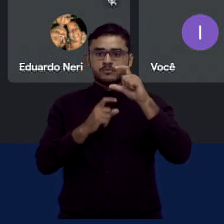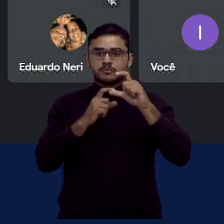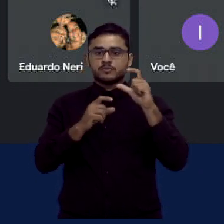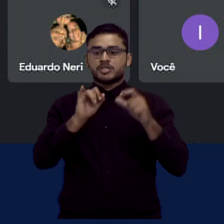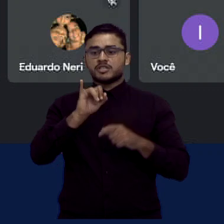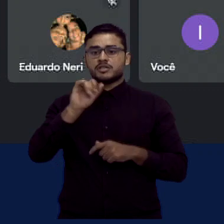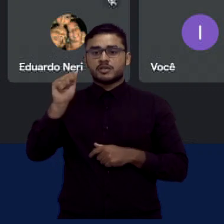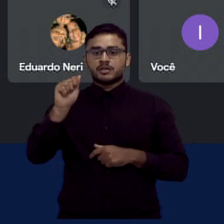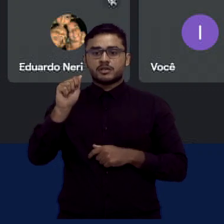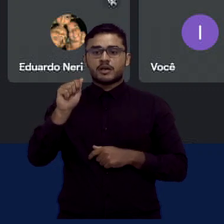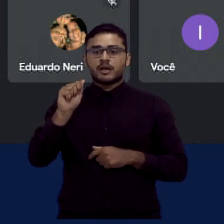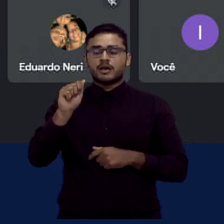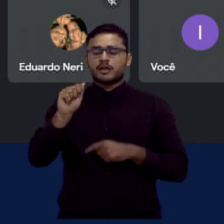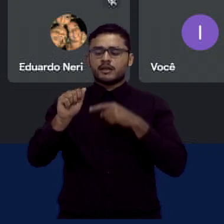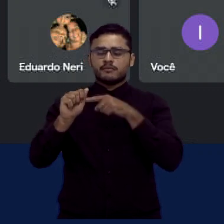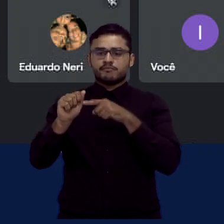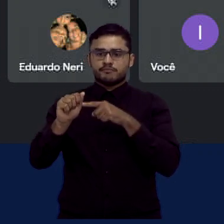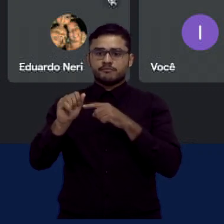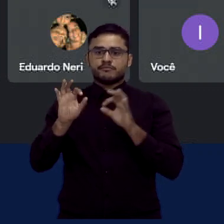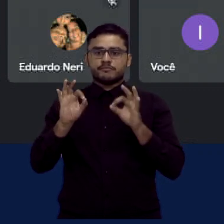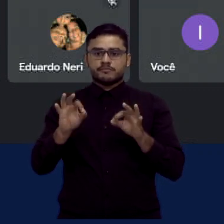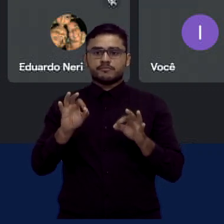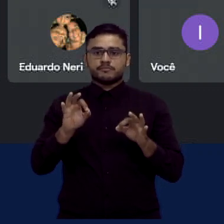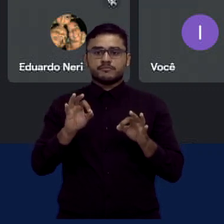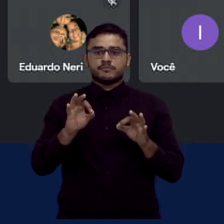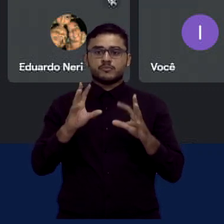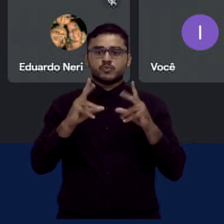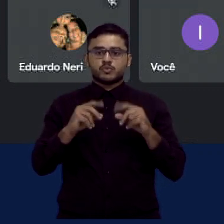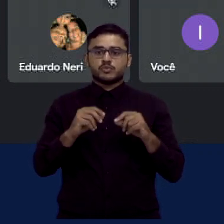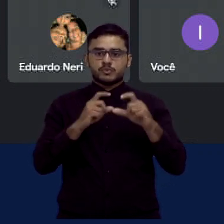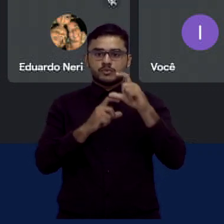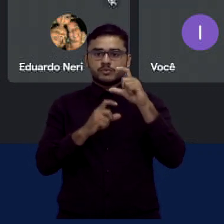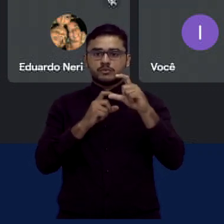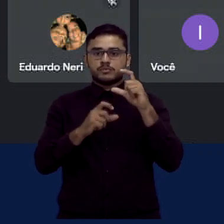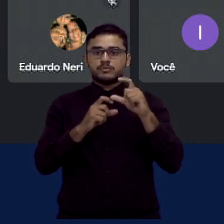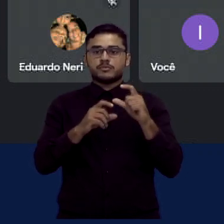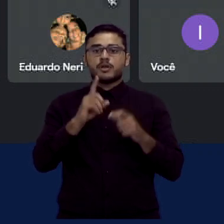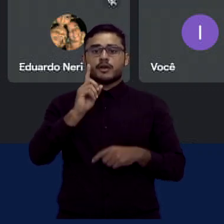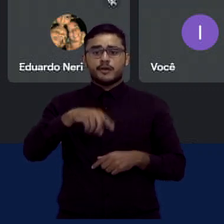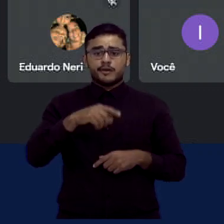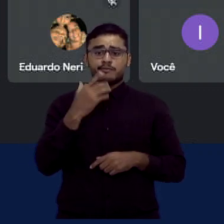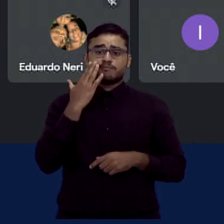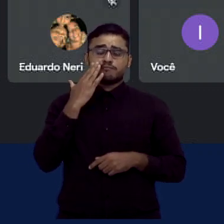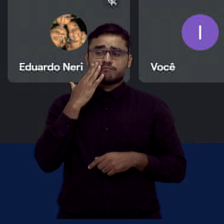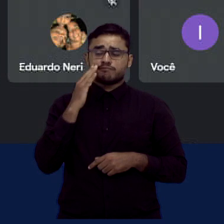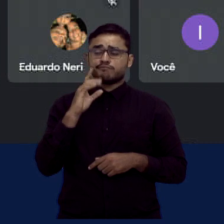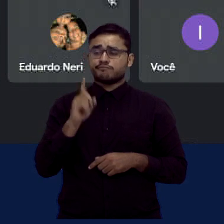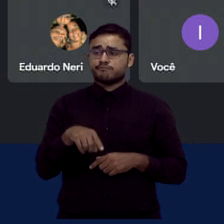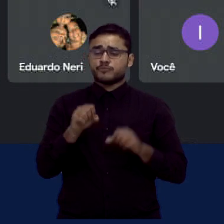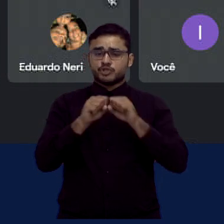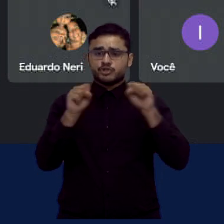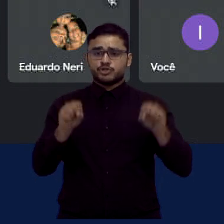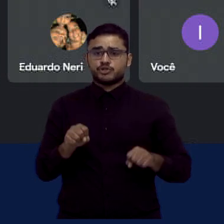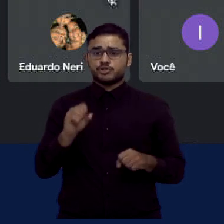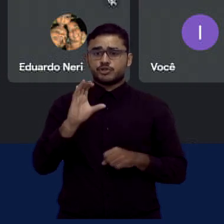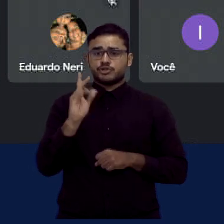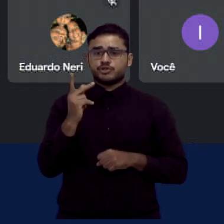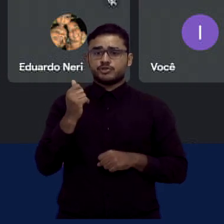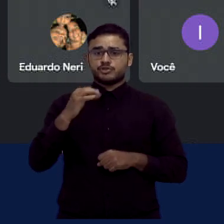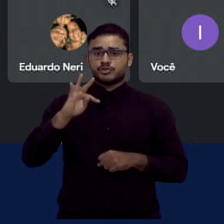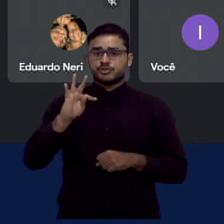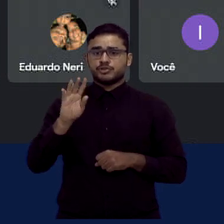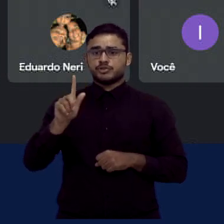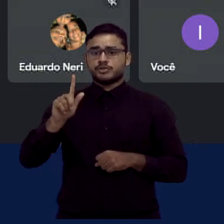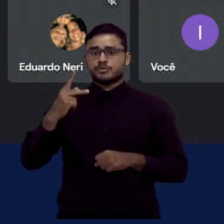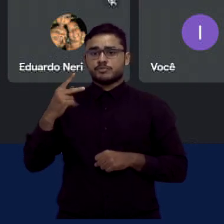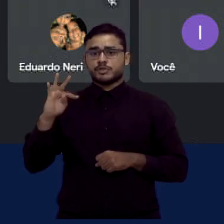quadrinho, onde nem o roteiro era dele, era do ChatGPT. Você acha que a IA é um problema para os artistas ou uma solução para